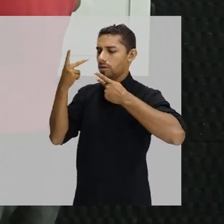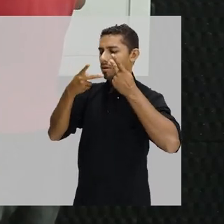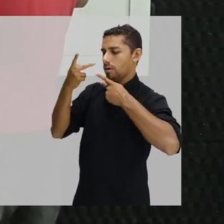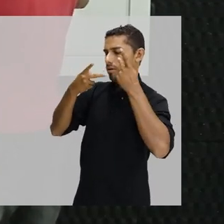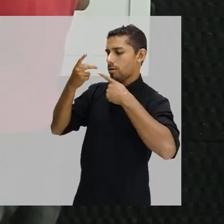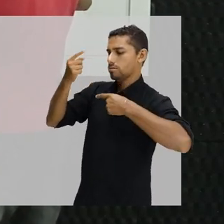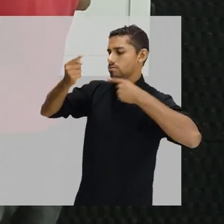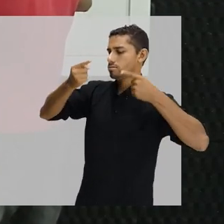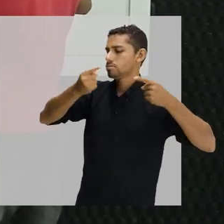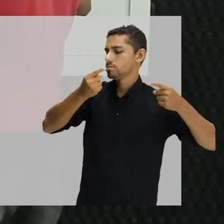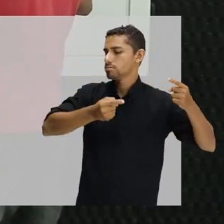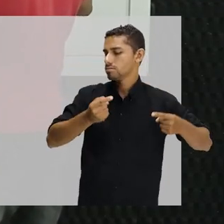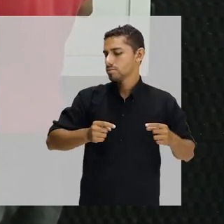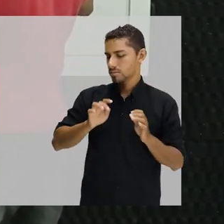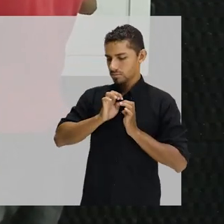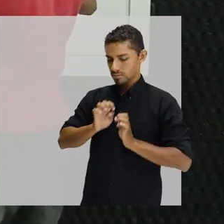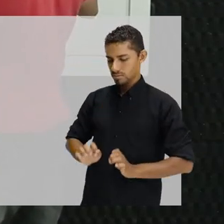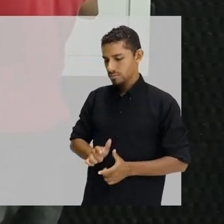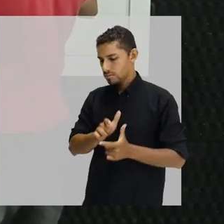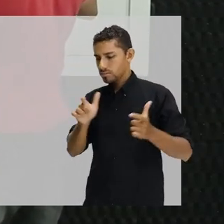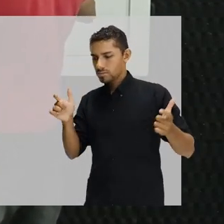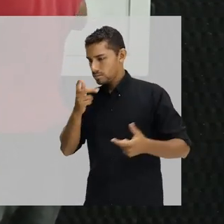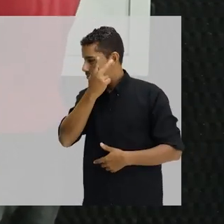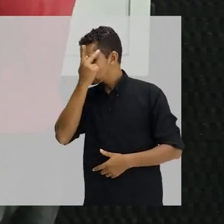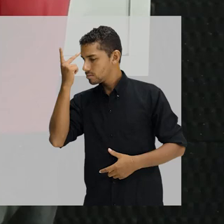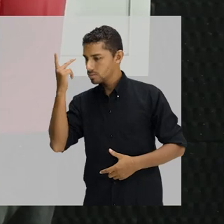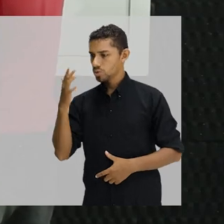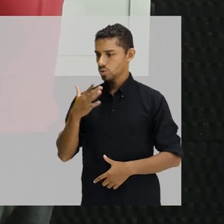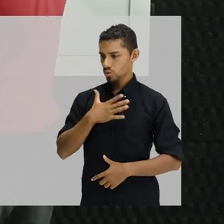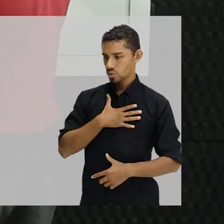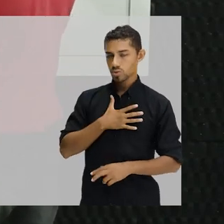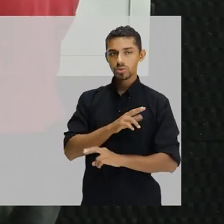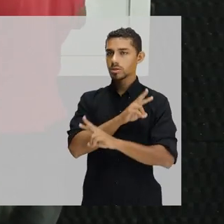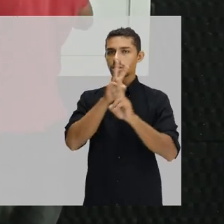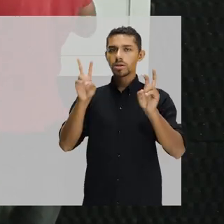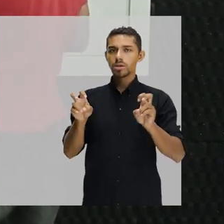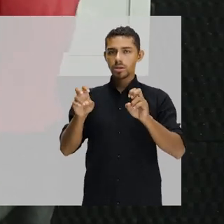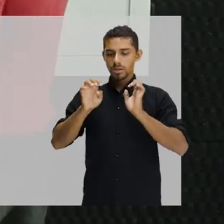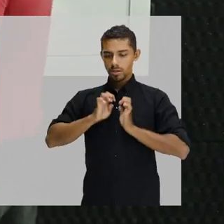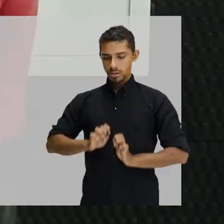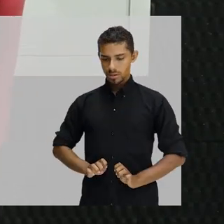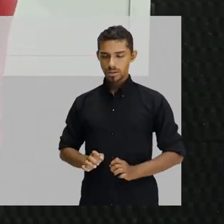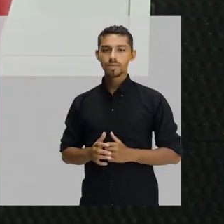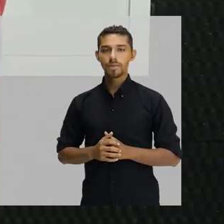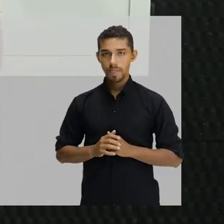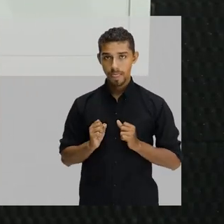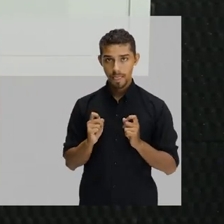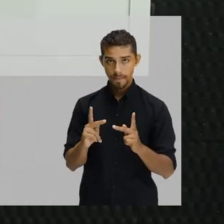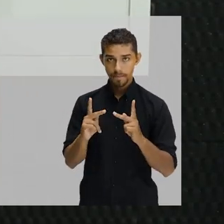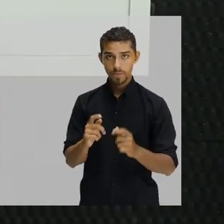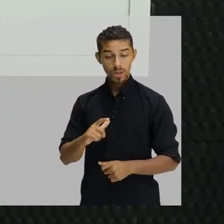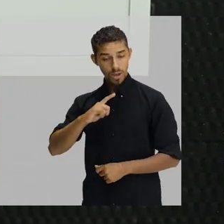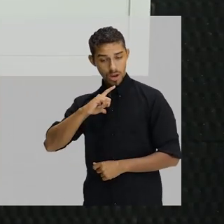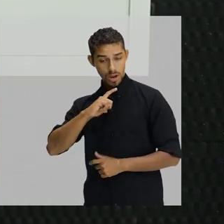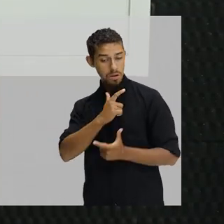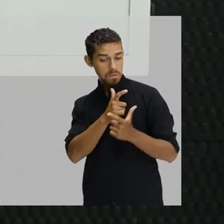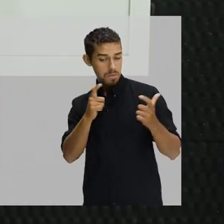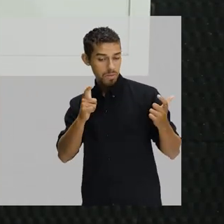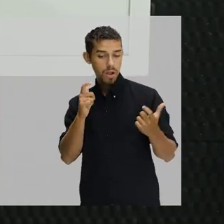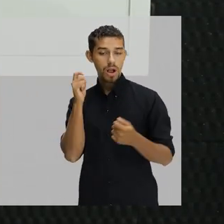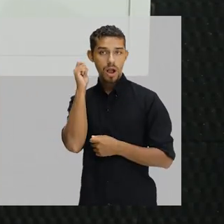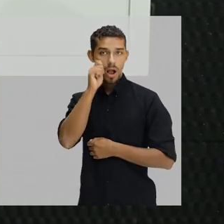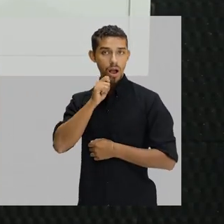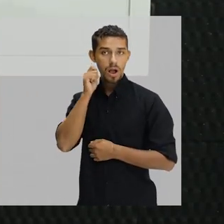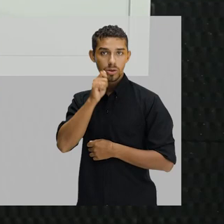discurso, que é uma grande pedida para quem gosta de estudar este tema que é ética. Tá? E aí nós temos uns grandes